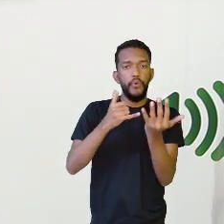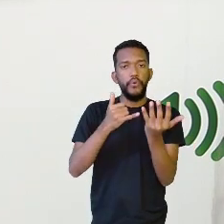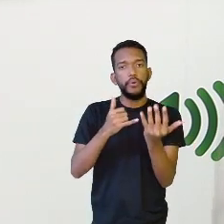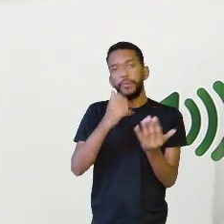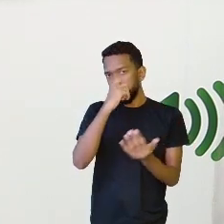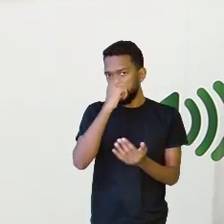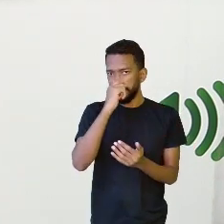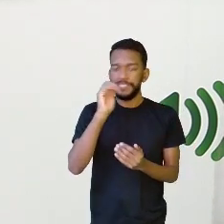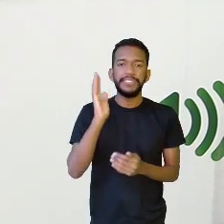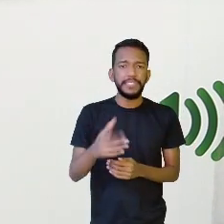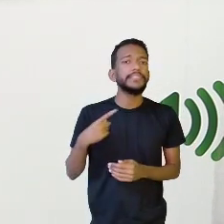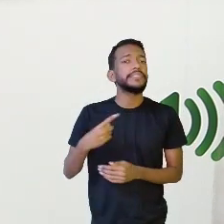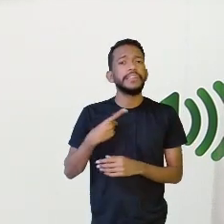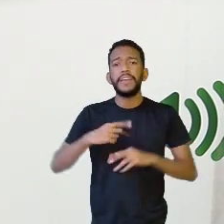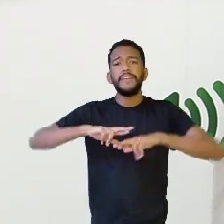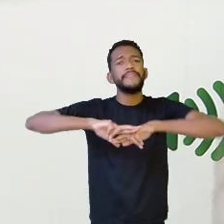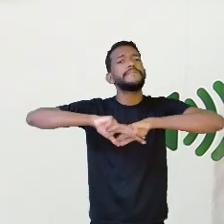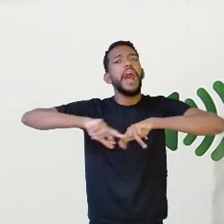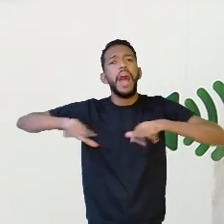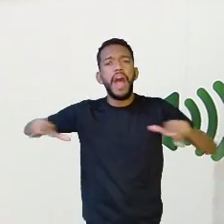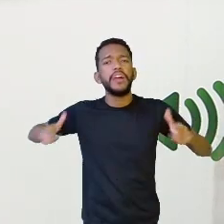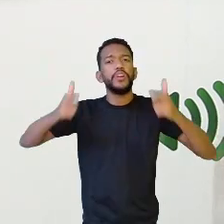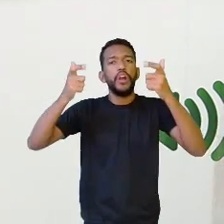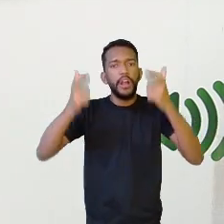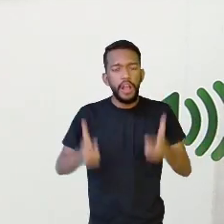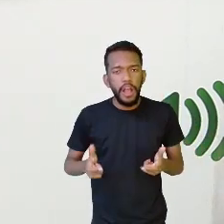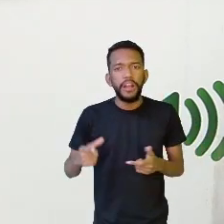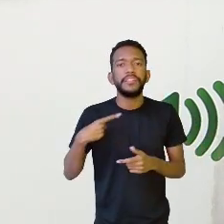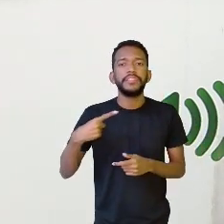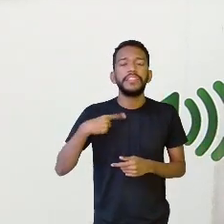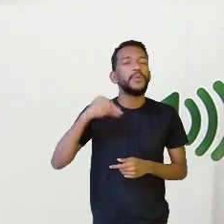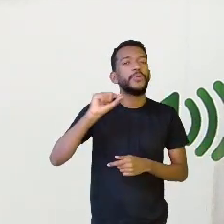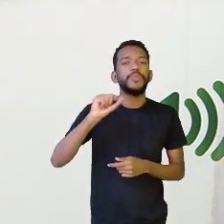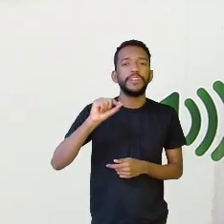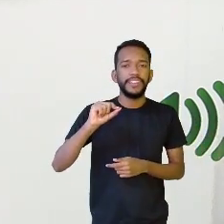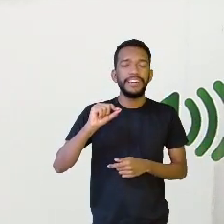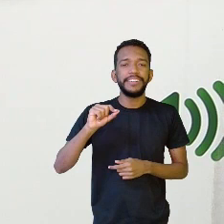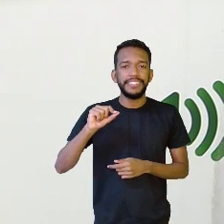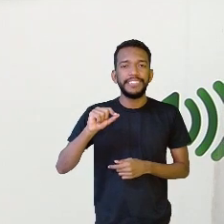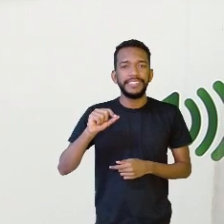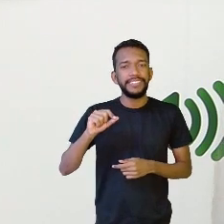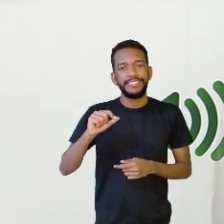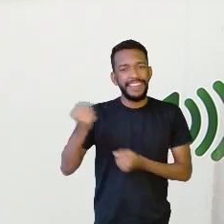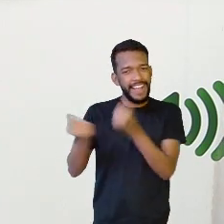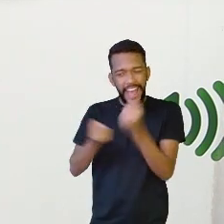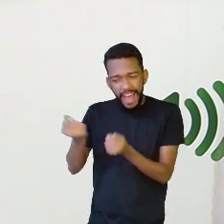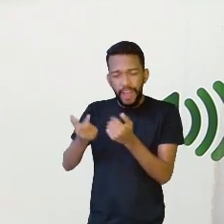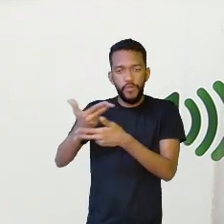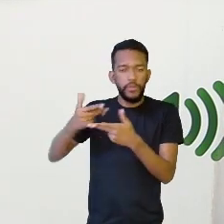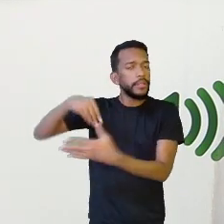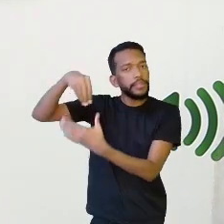em vários locais, em várias situações, nos automóveis, em outras